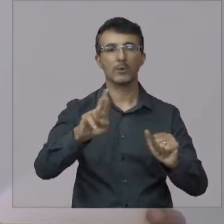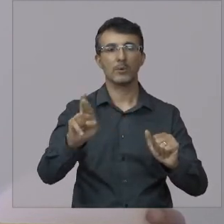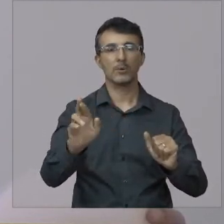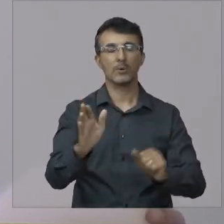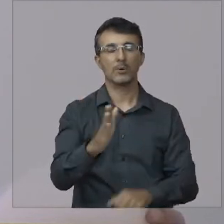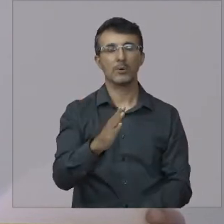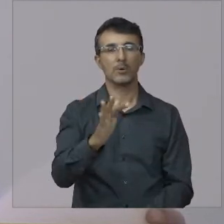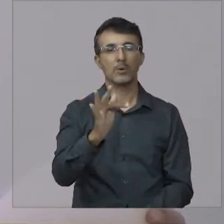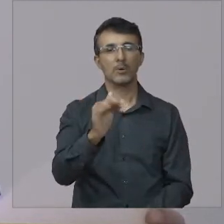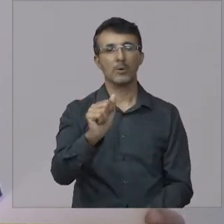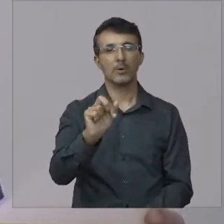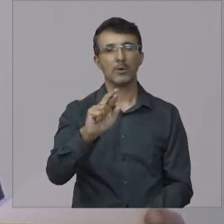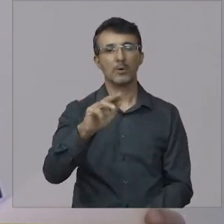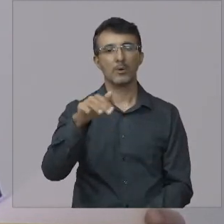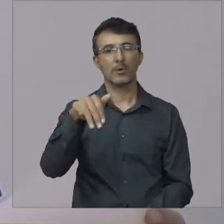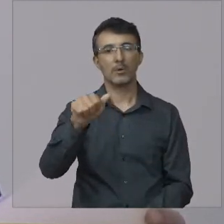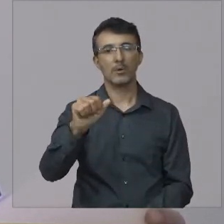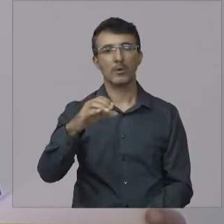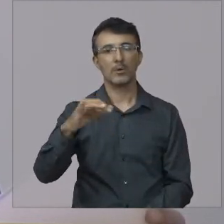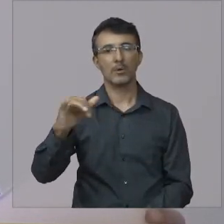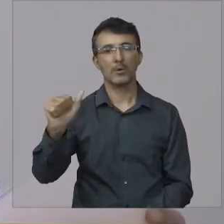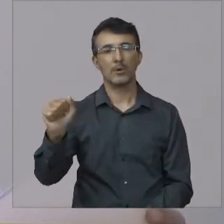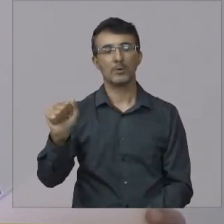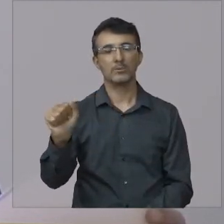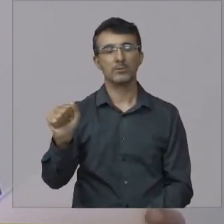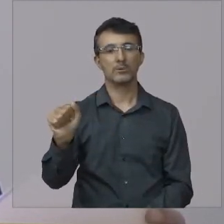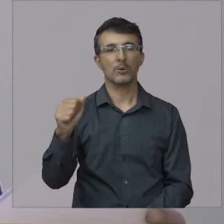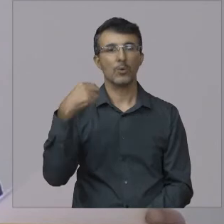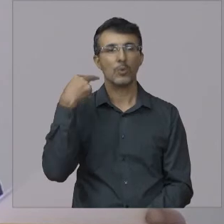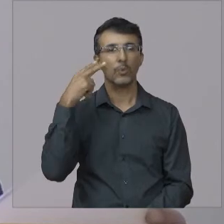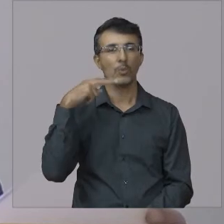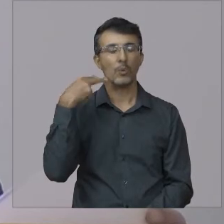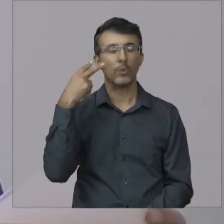Cadê? O vereador